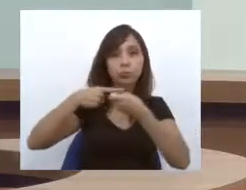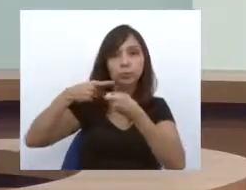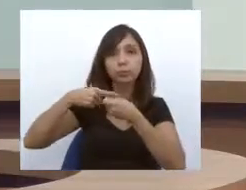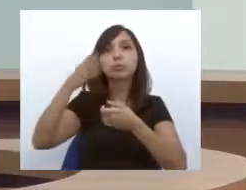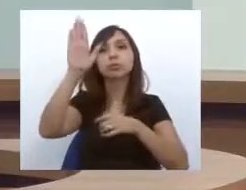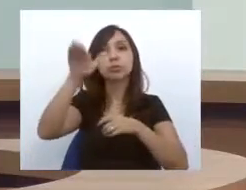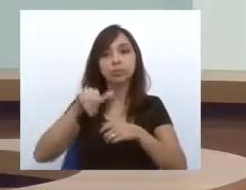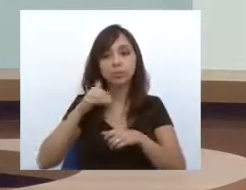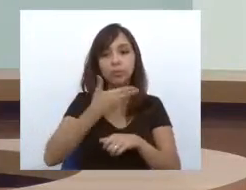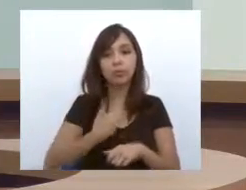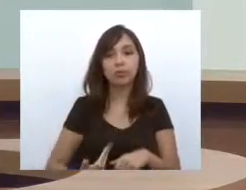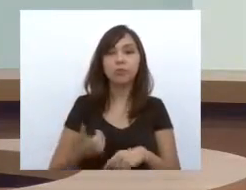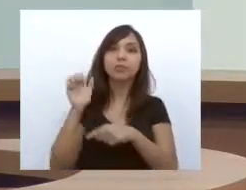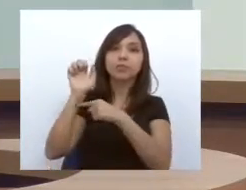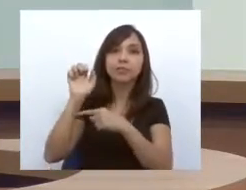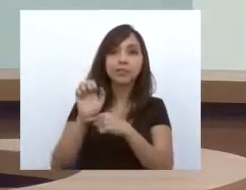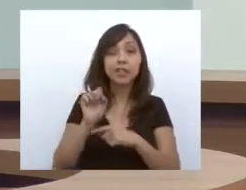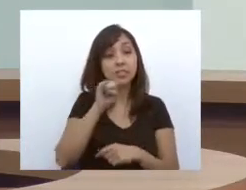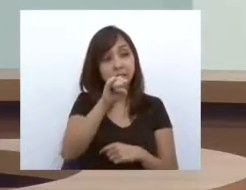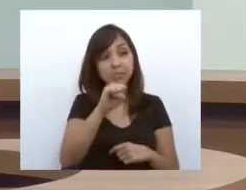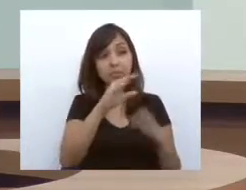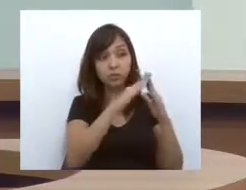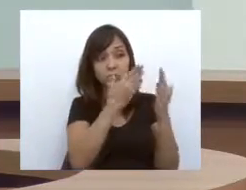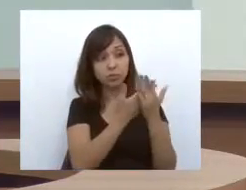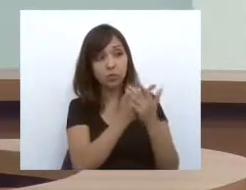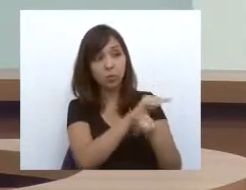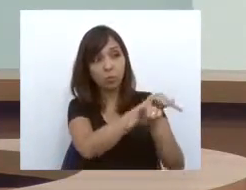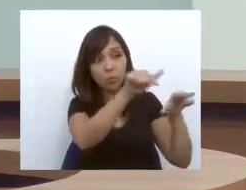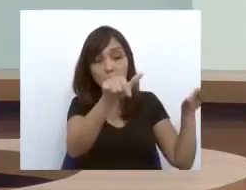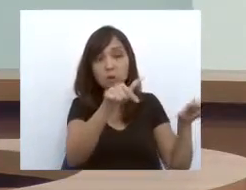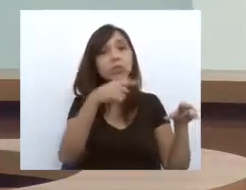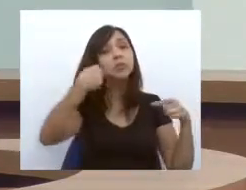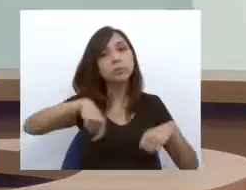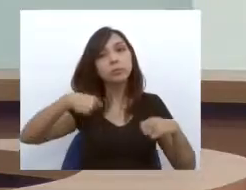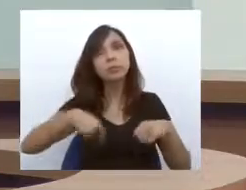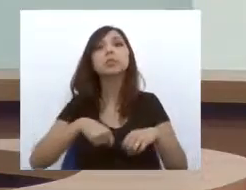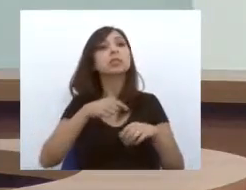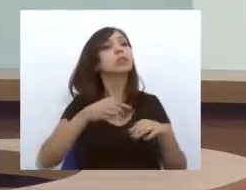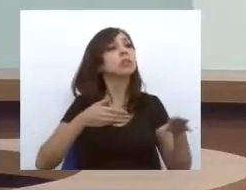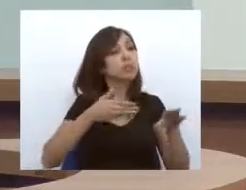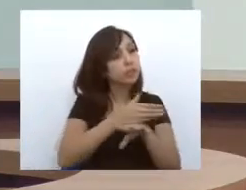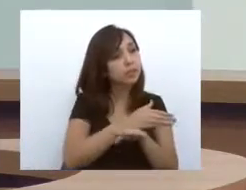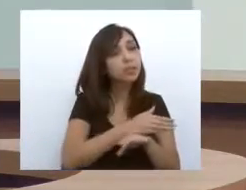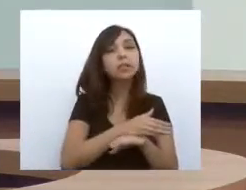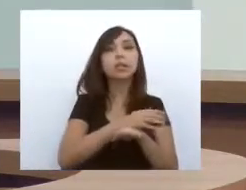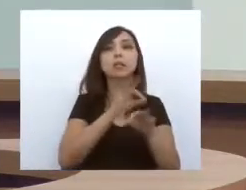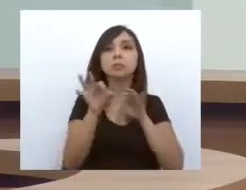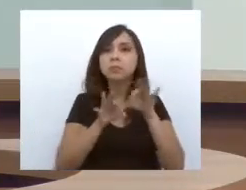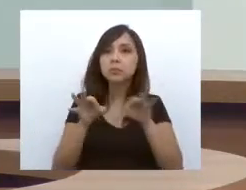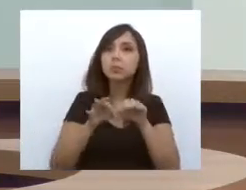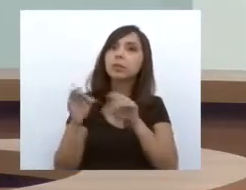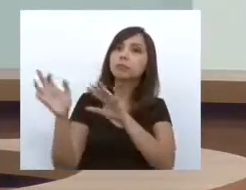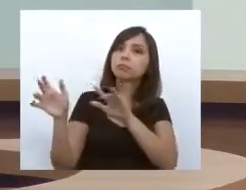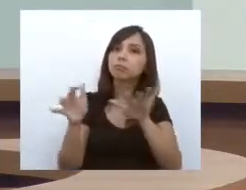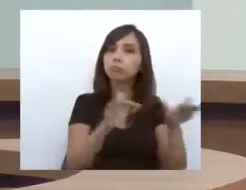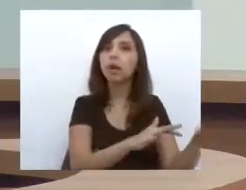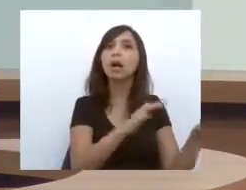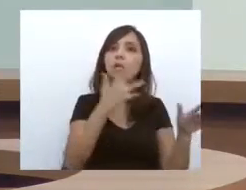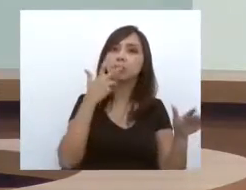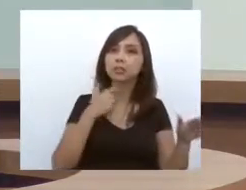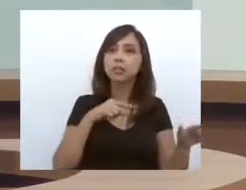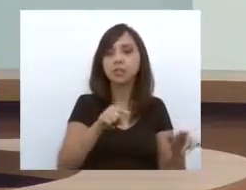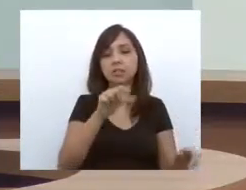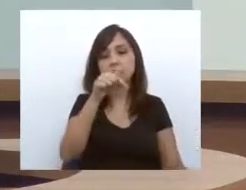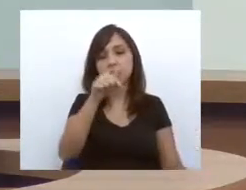estado, e se alguma escola ficar ociosa, vamos pleitear aquela escola para colocar as crianças lá. E tirar crianças de